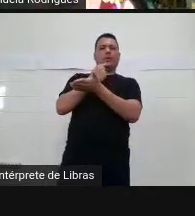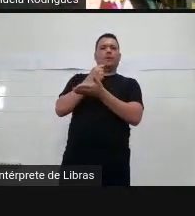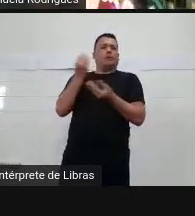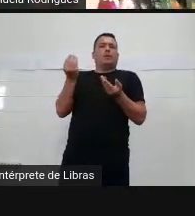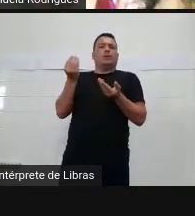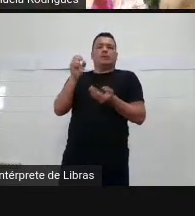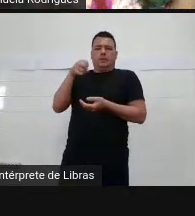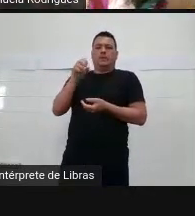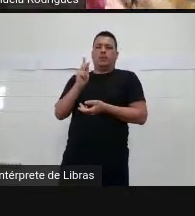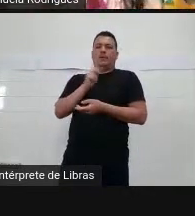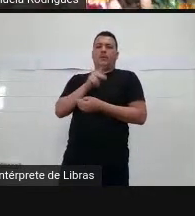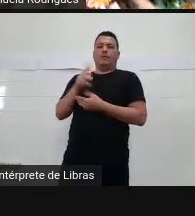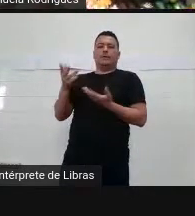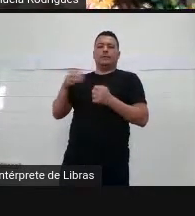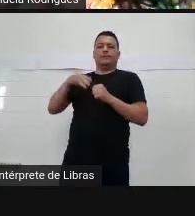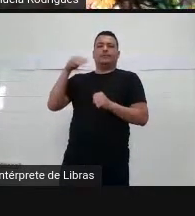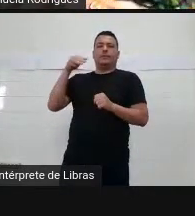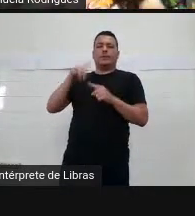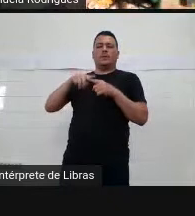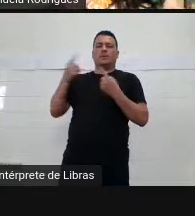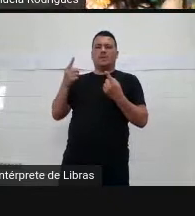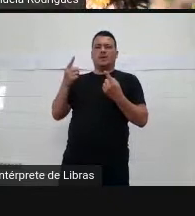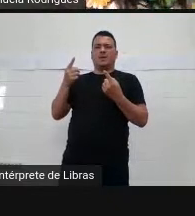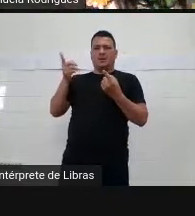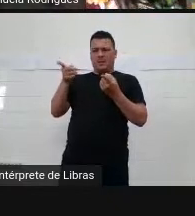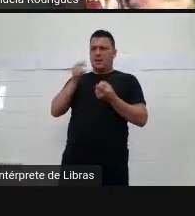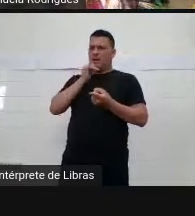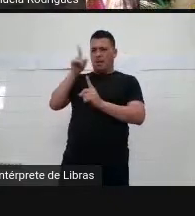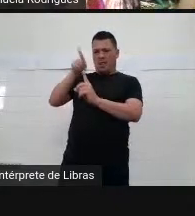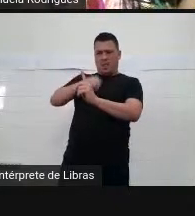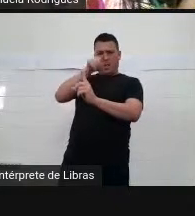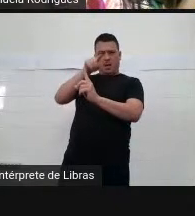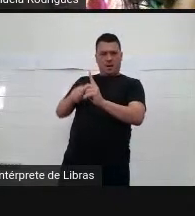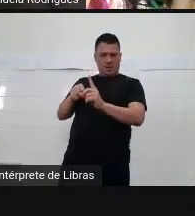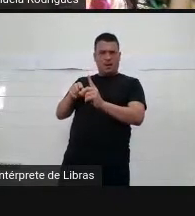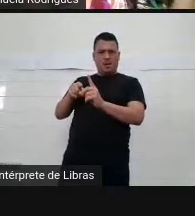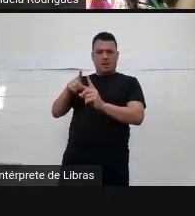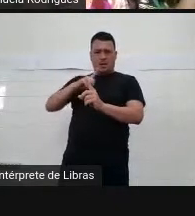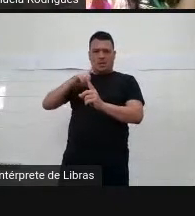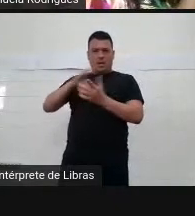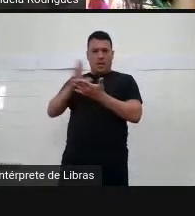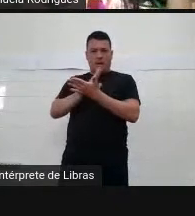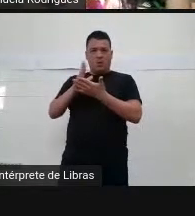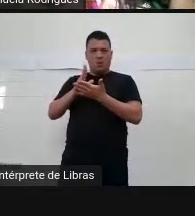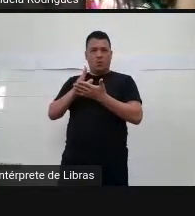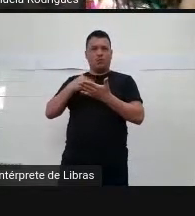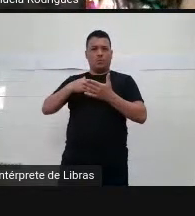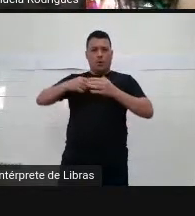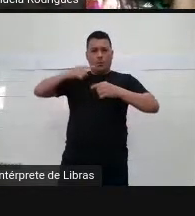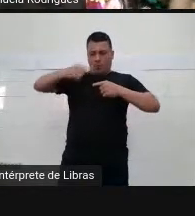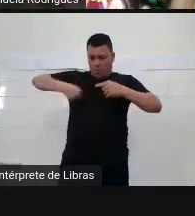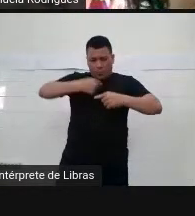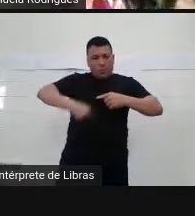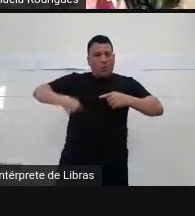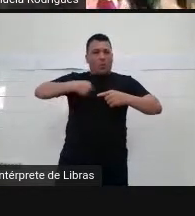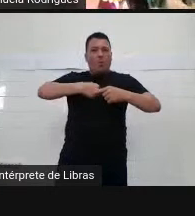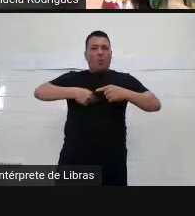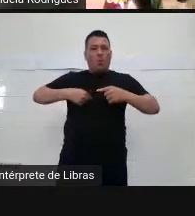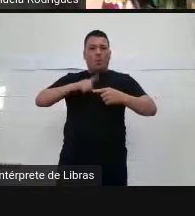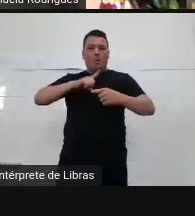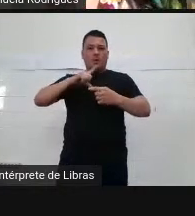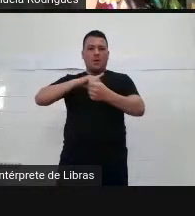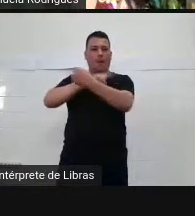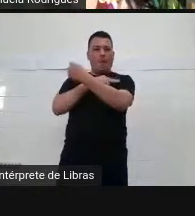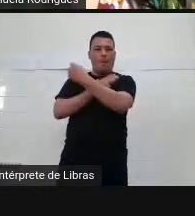Sim, Manuela, mas você está negando que tem órgãos, que tem sangue, que tem pele, que tem